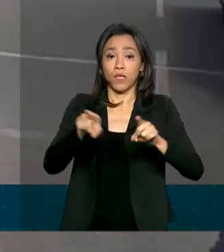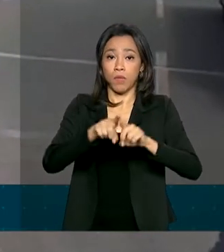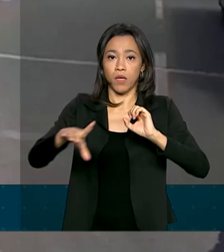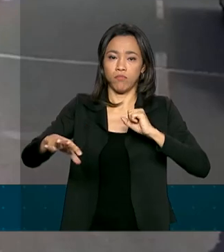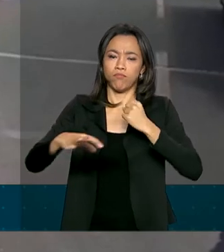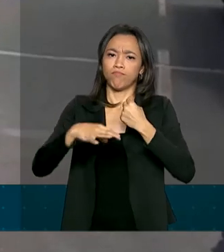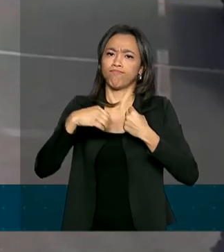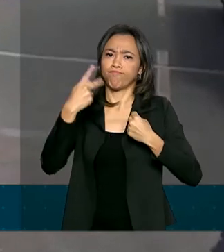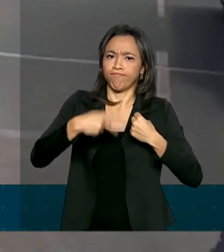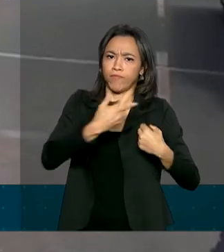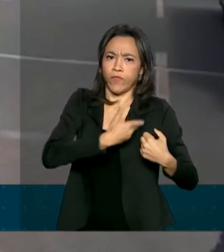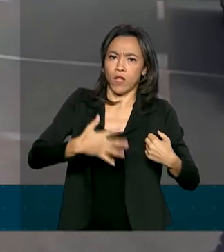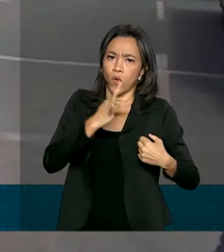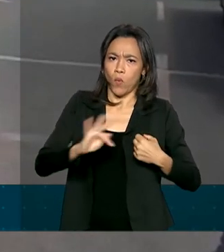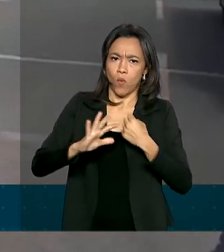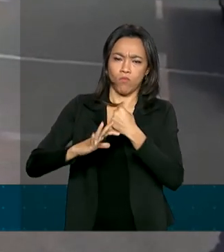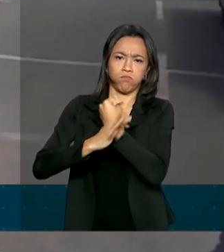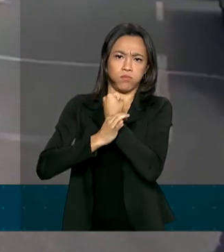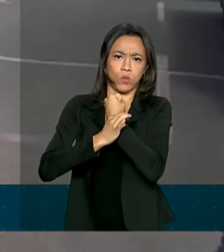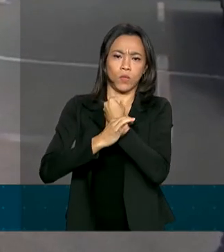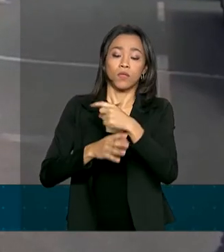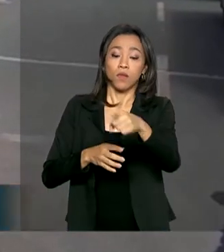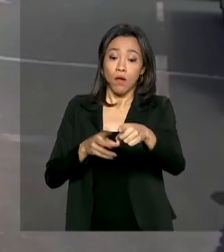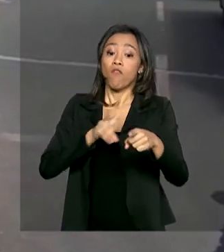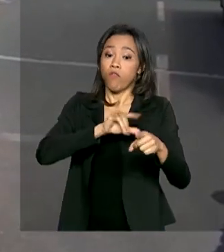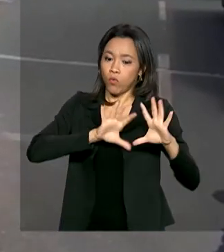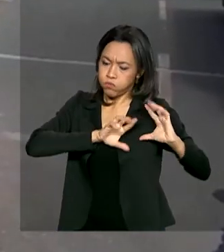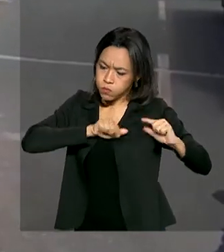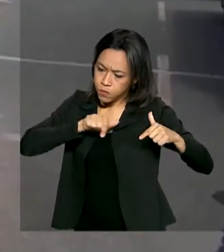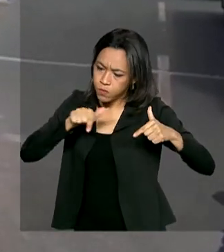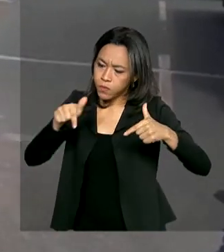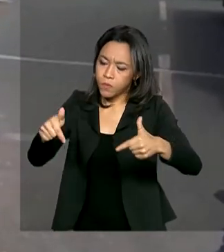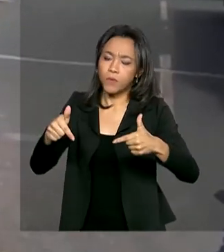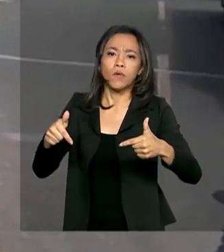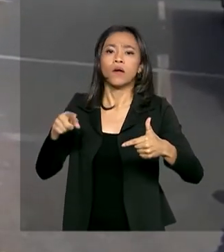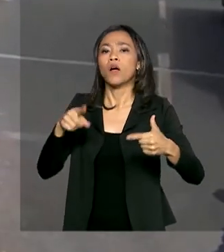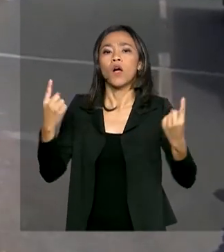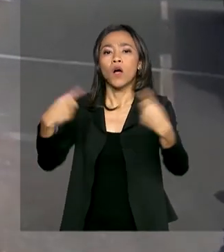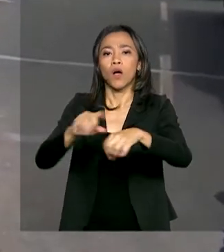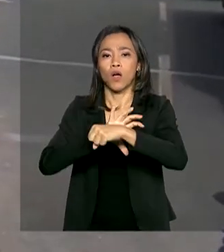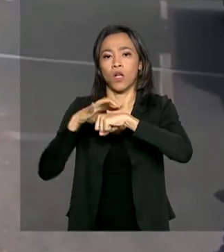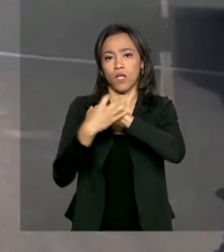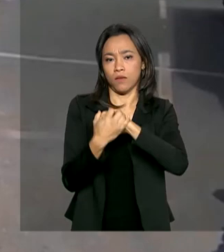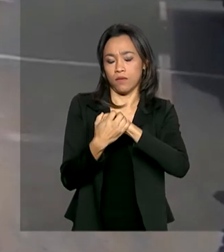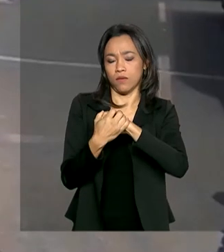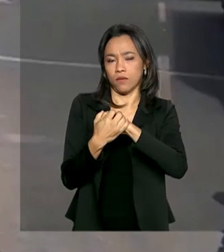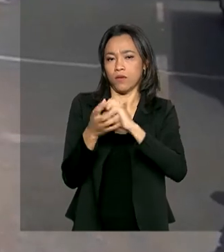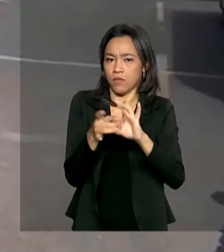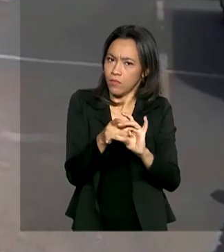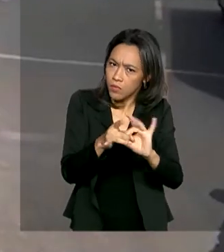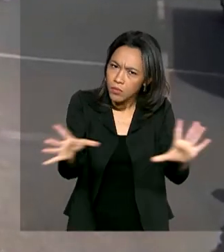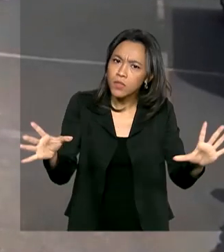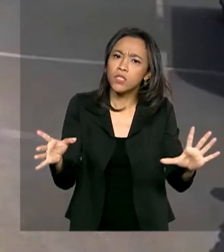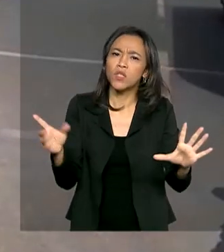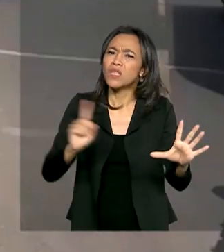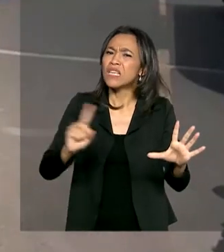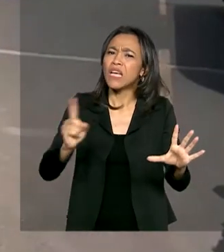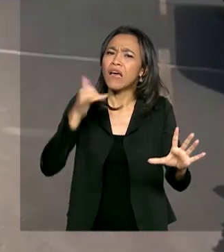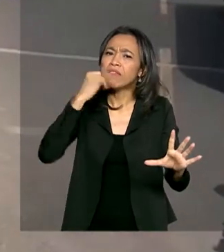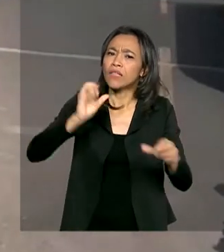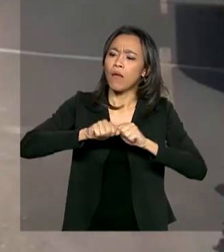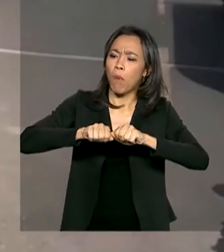realizaram o trabalho nesse enfrentamento ao coronavírus, permitindo a não disseminação